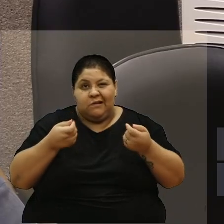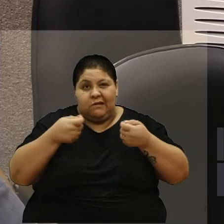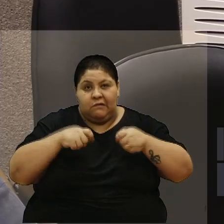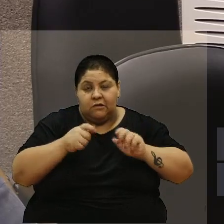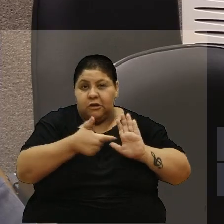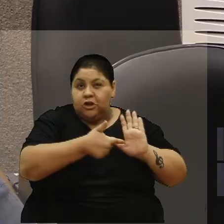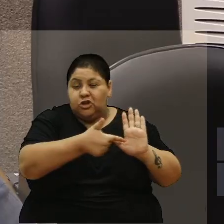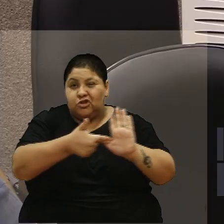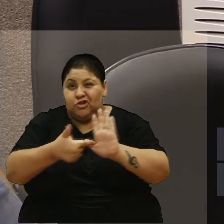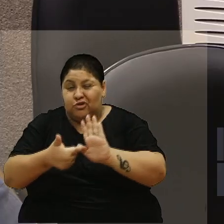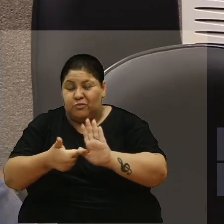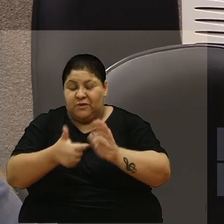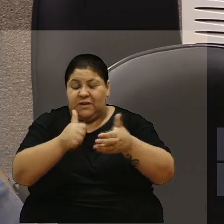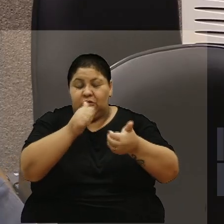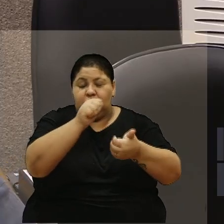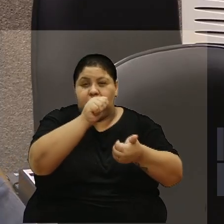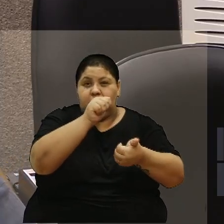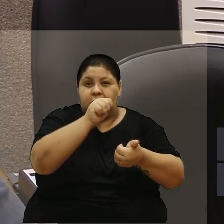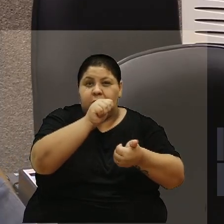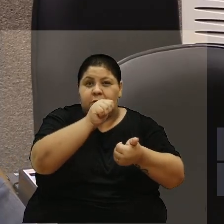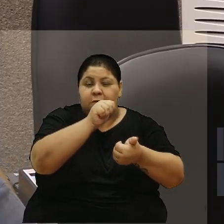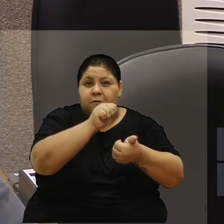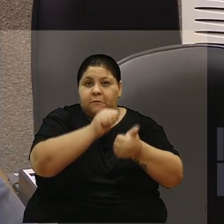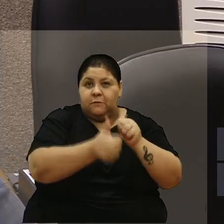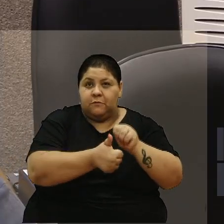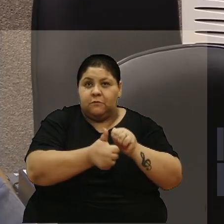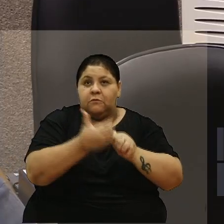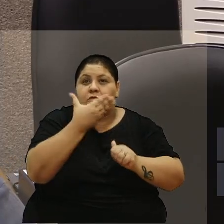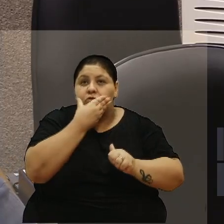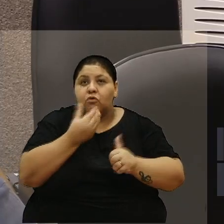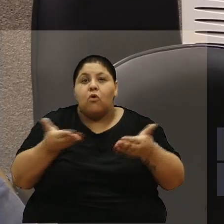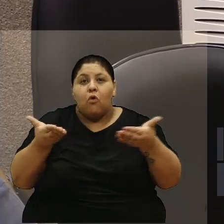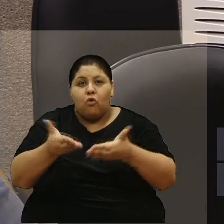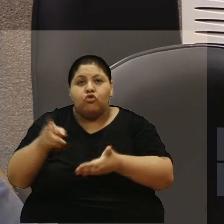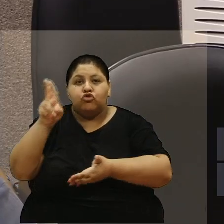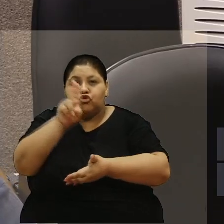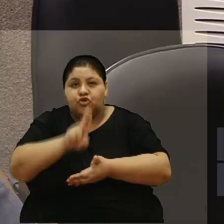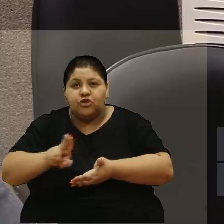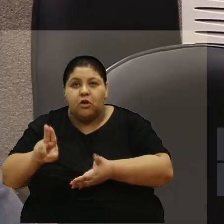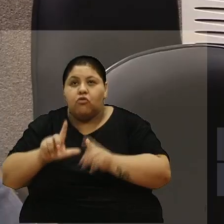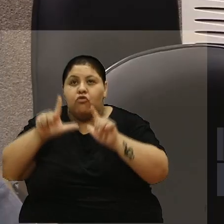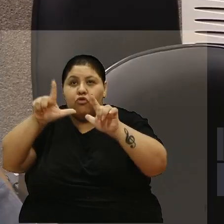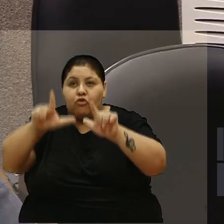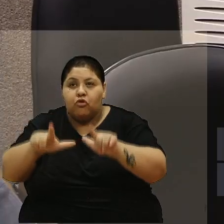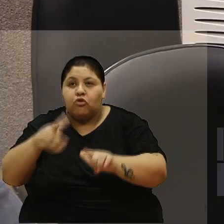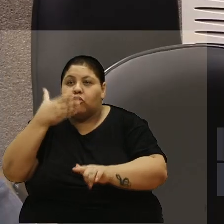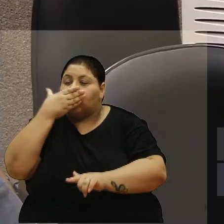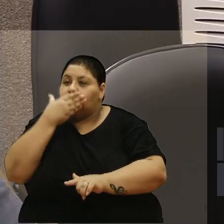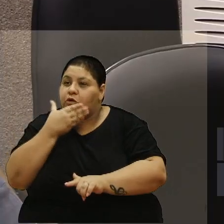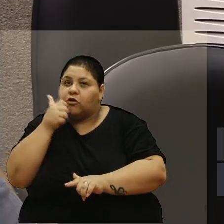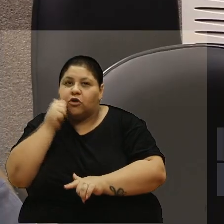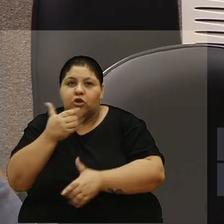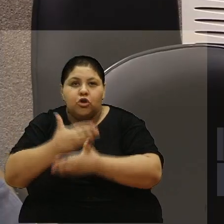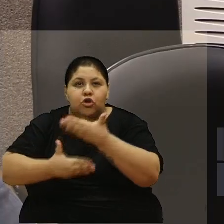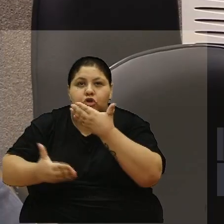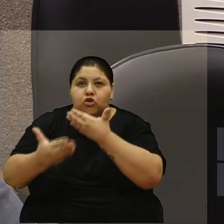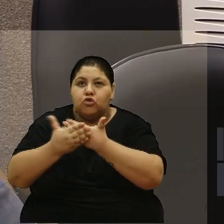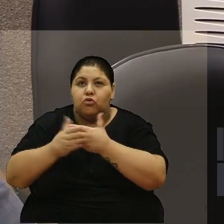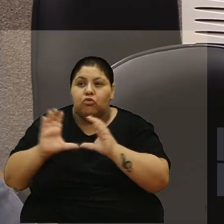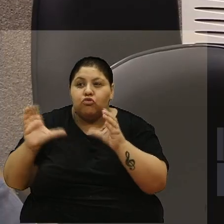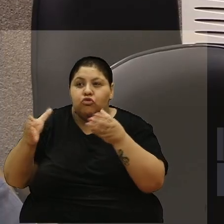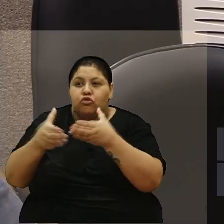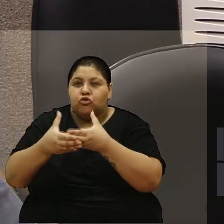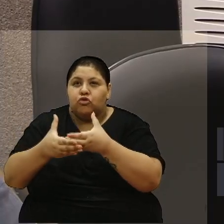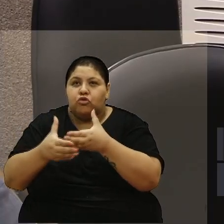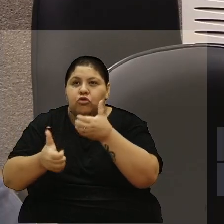no esporte masculino, estão ocupando sim o espaço de vocês mulheres em todas as categorias de esportes. E vocês